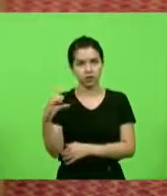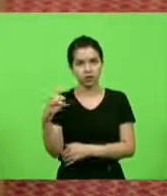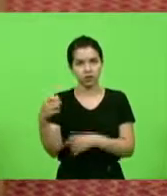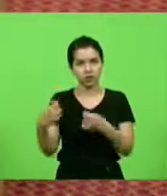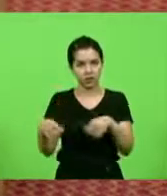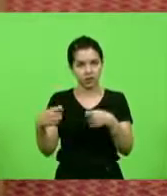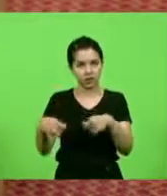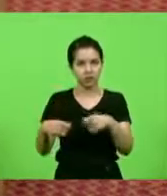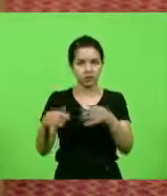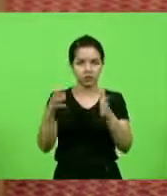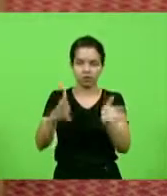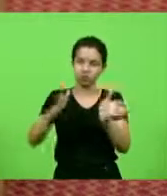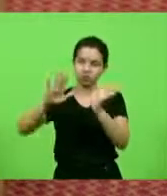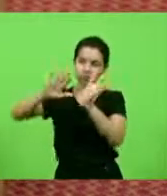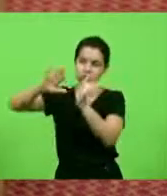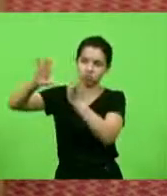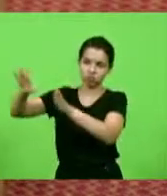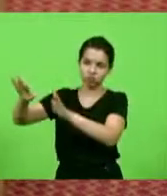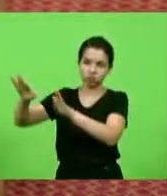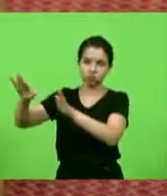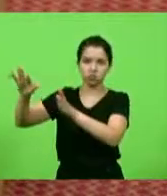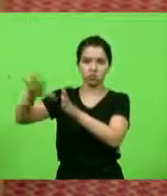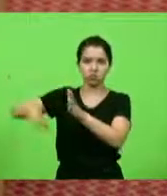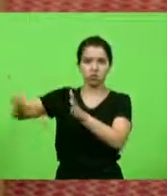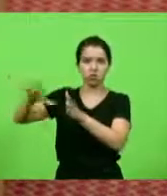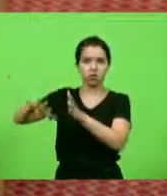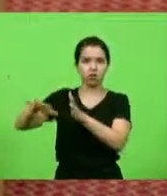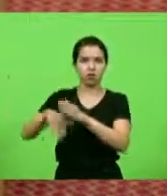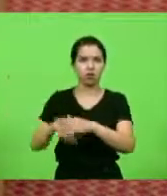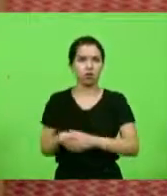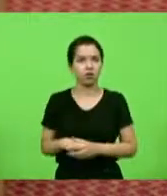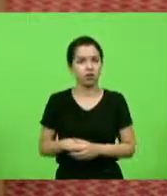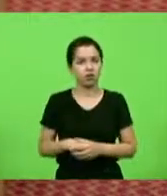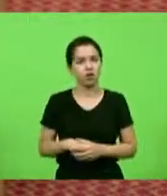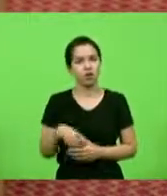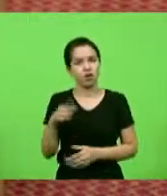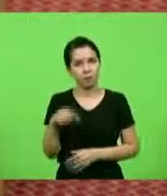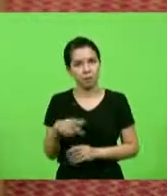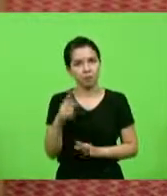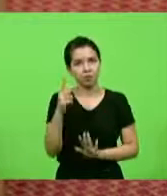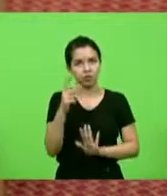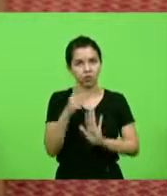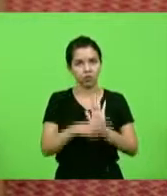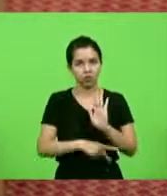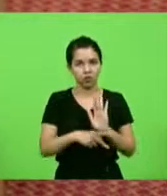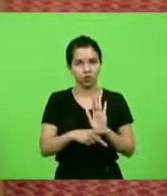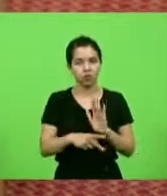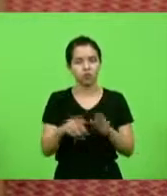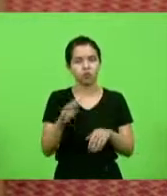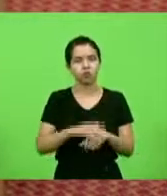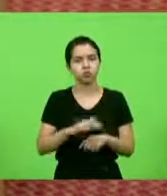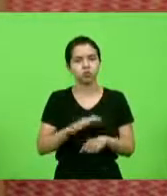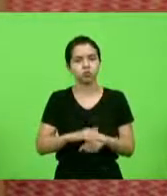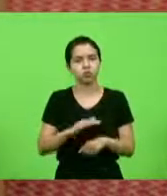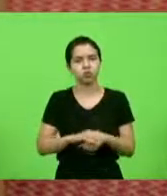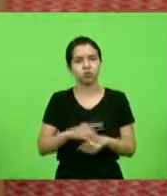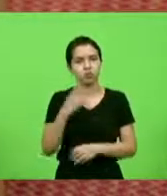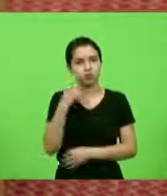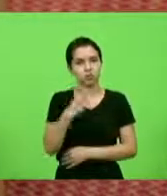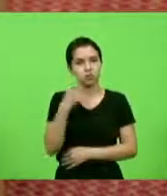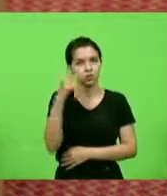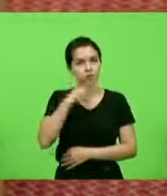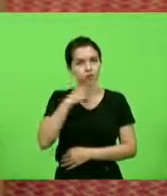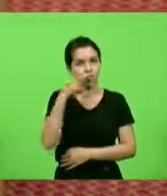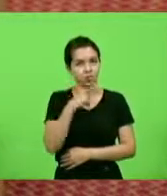ponto da biblioteca. Mesmo projeto do mesmo autor, do colega deputado